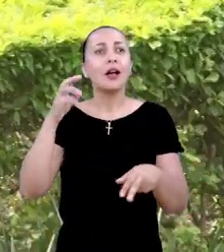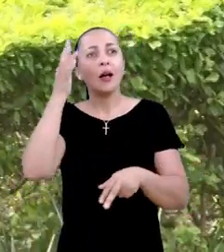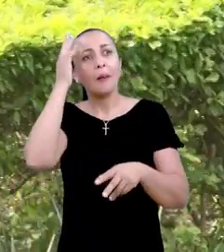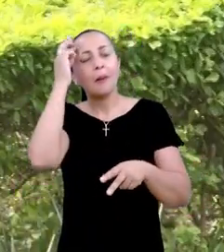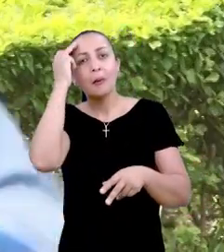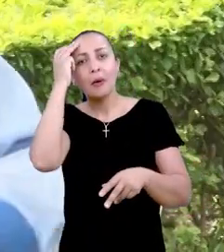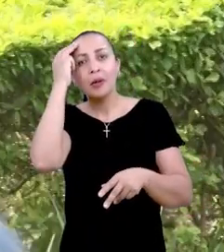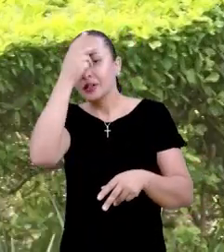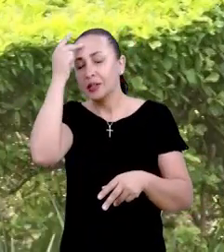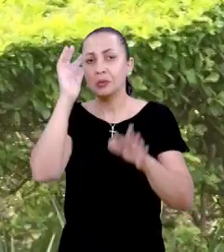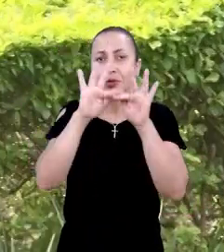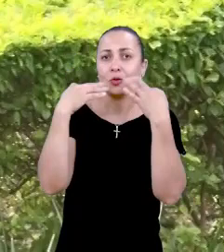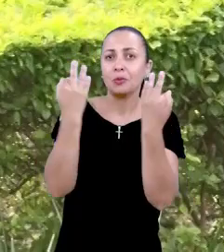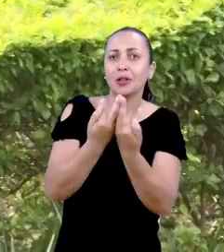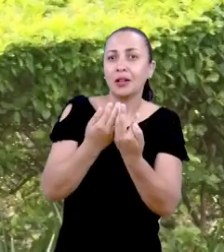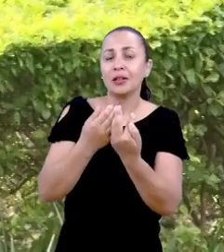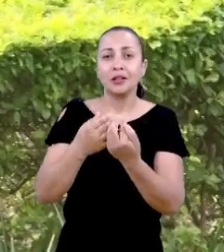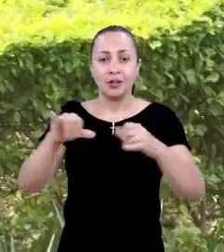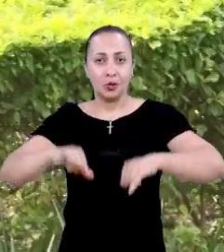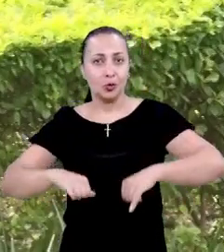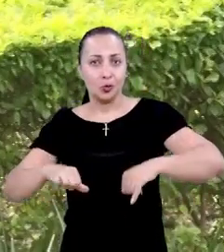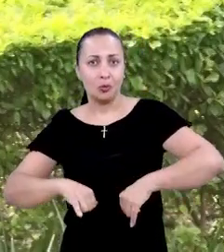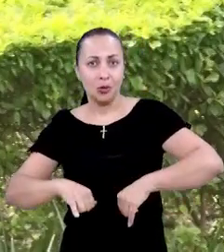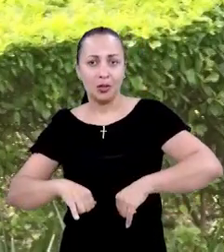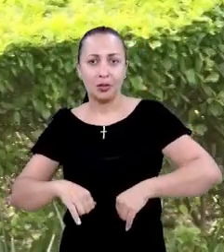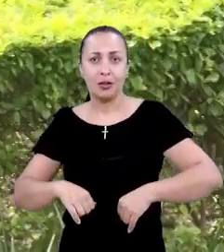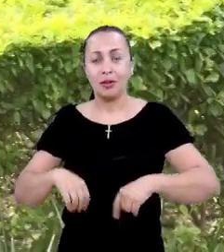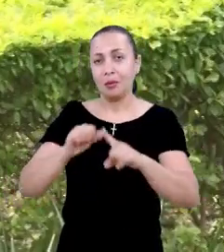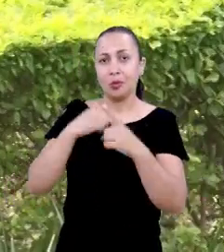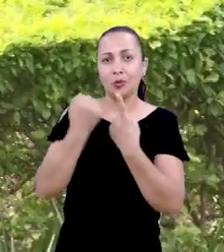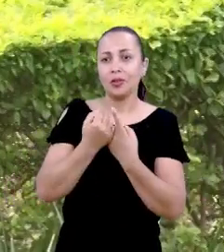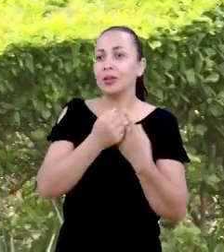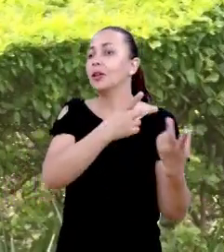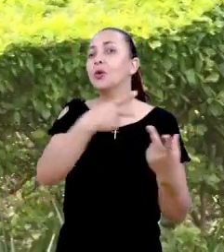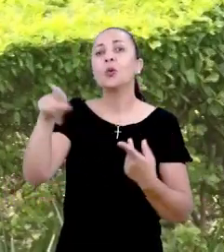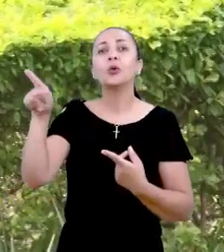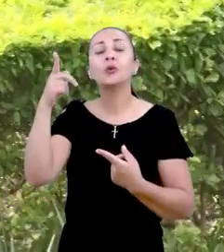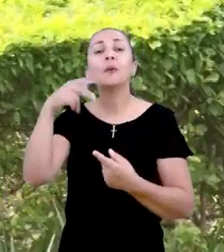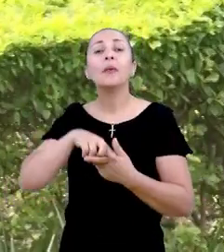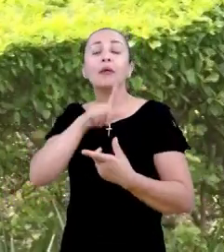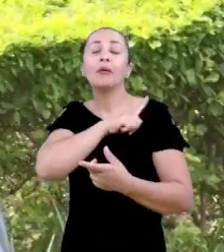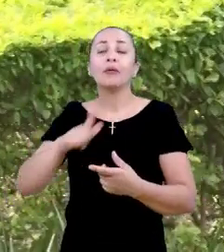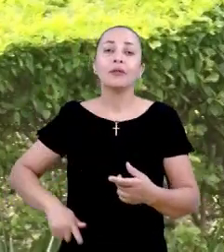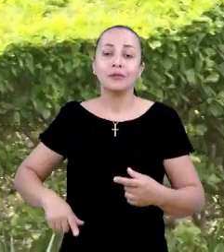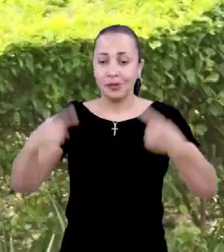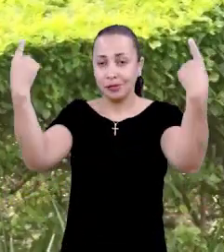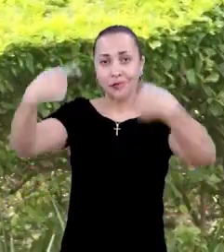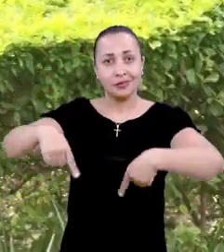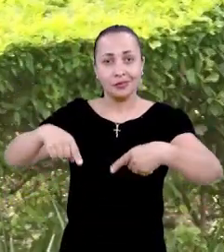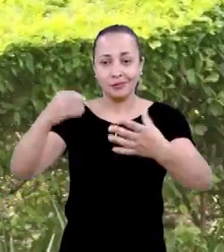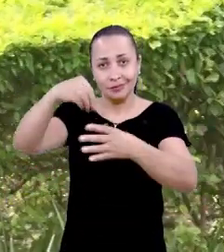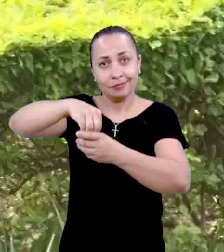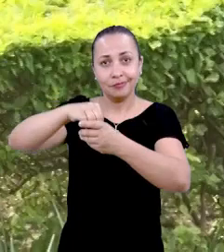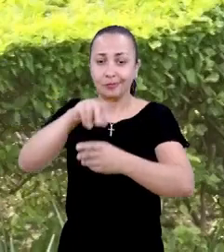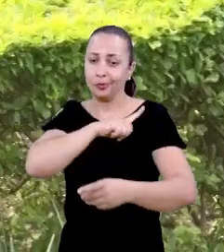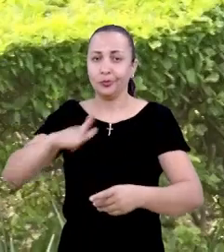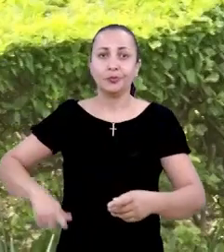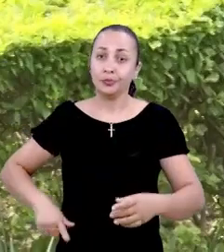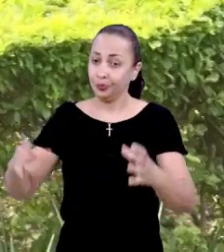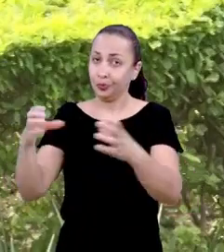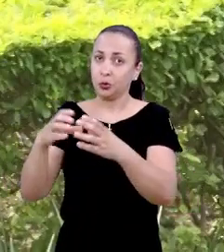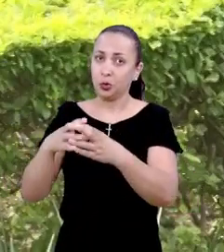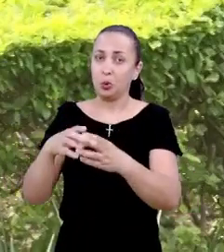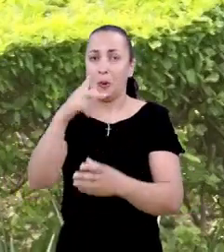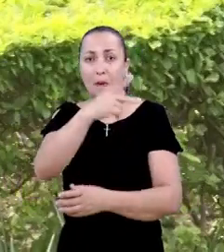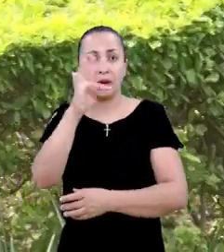das disputas dentro do governo, o Partido dos Trabalhadores, o PCdoB, o PSB estavam no governo, tendo que compor com